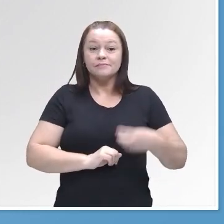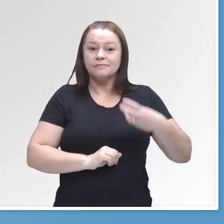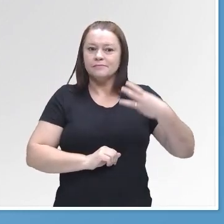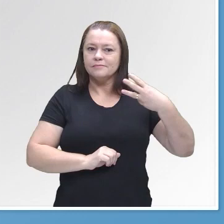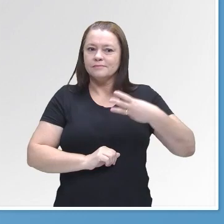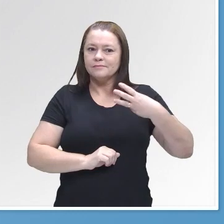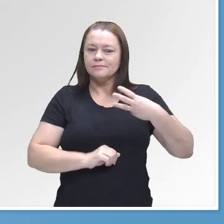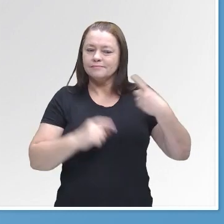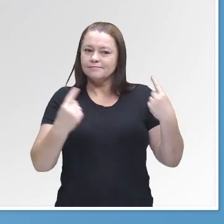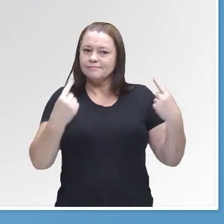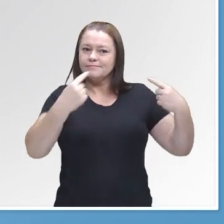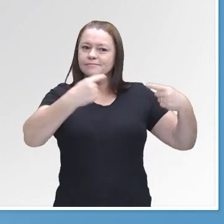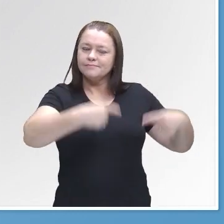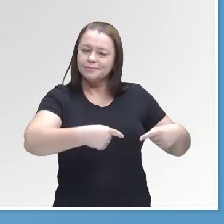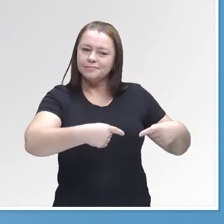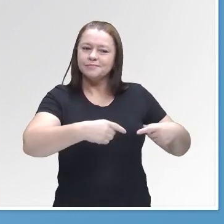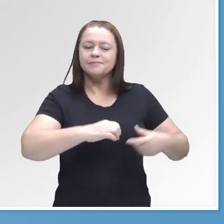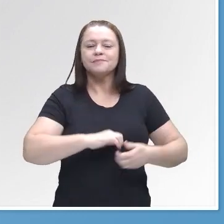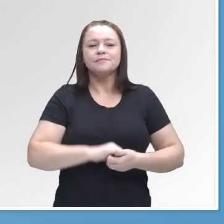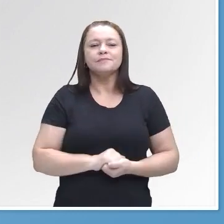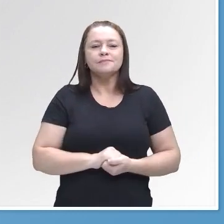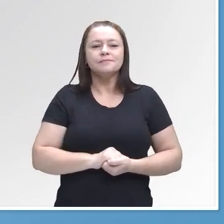Desafio 3.